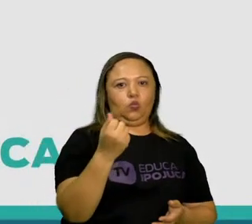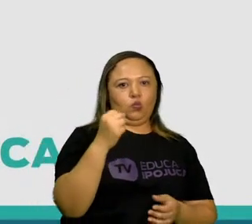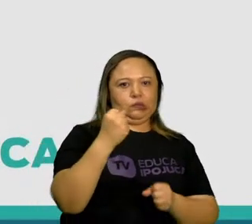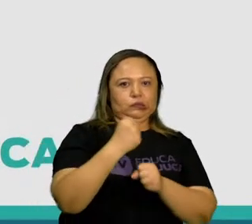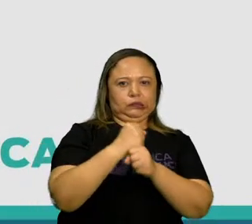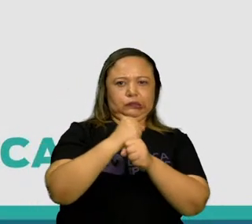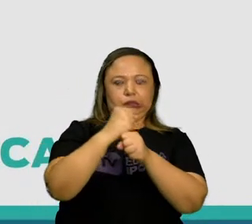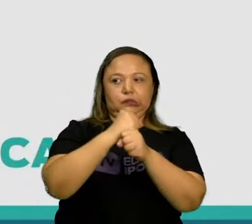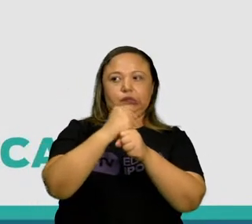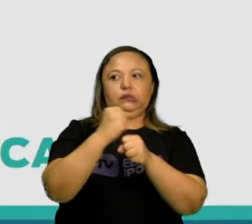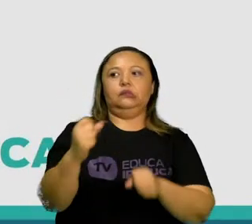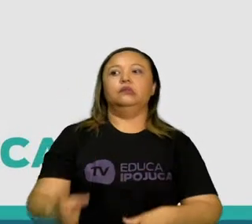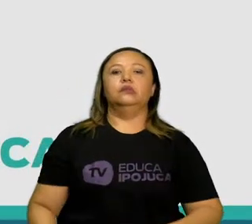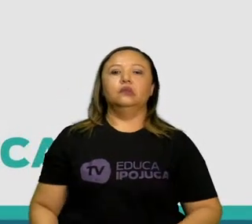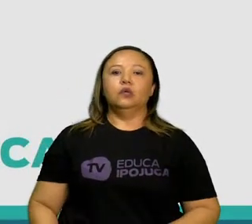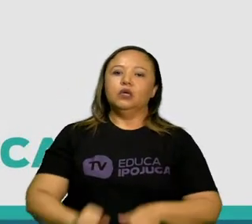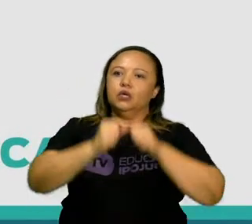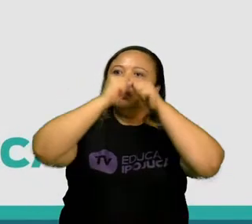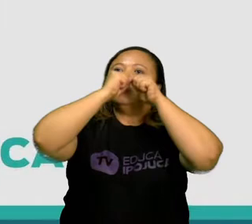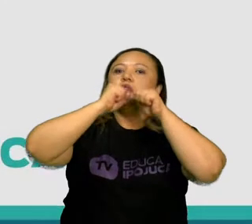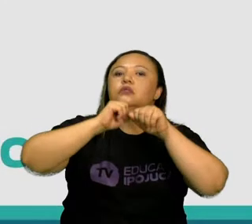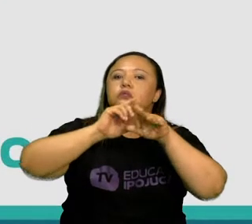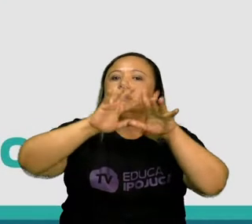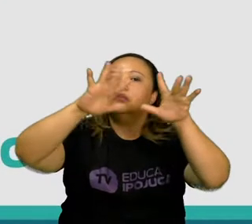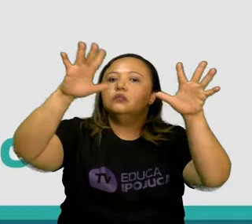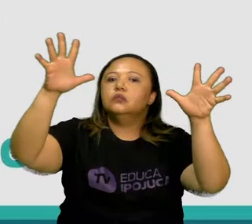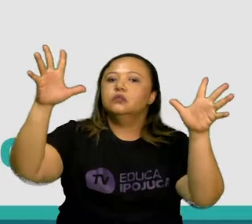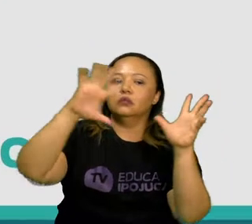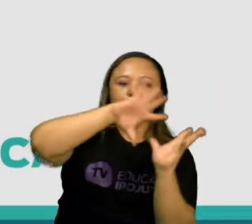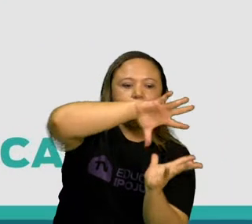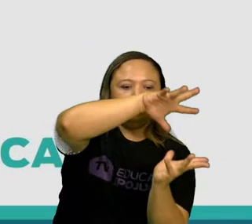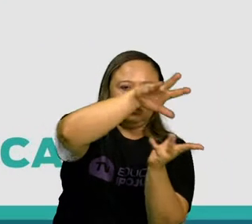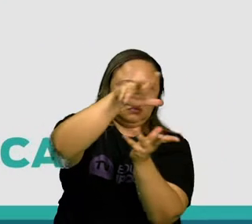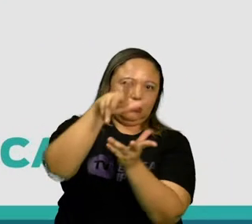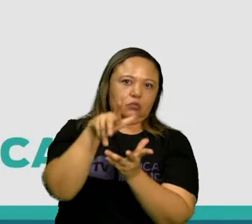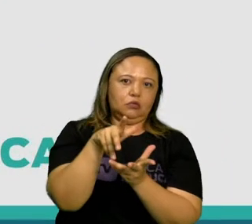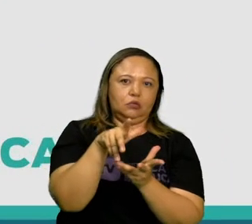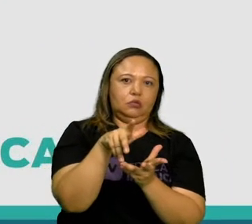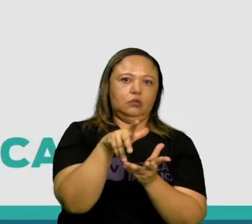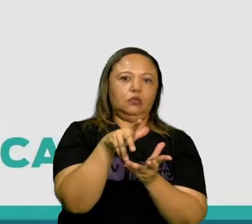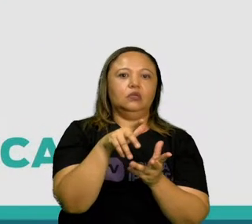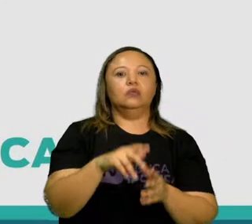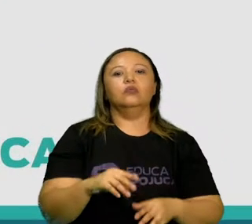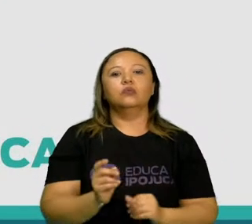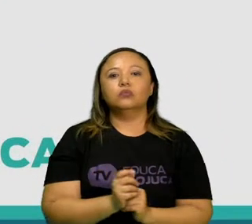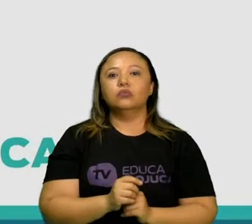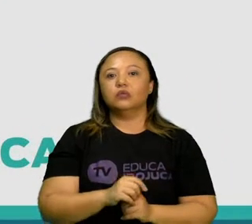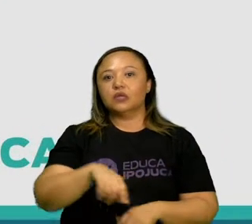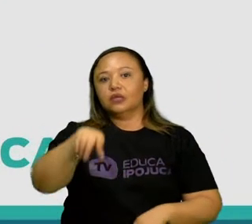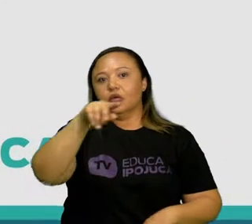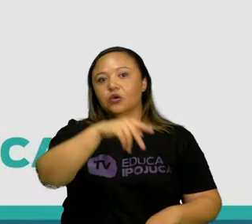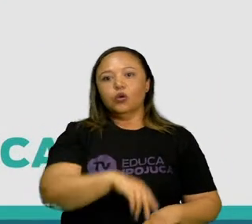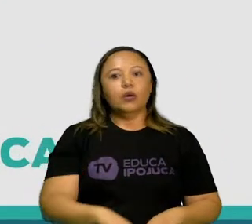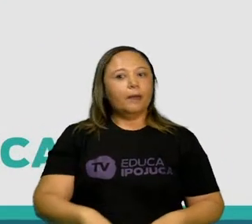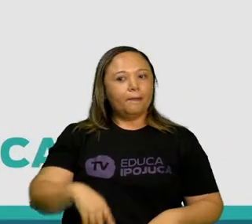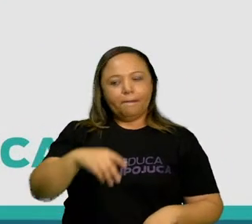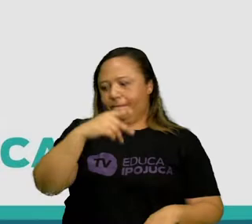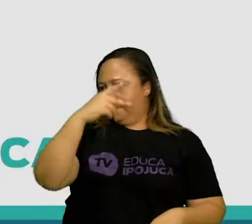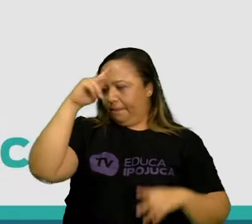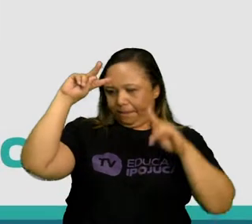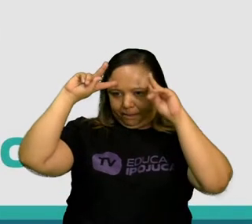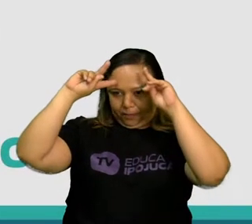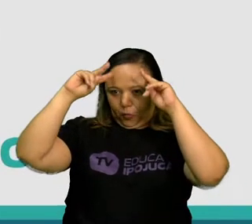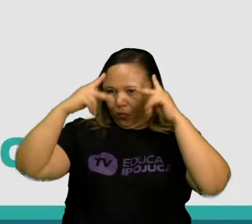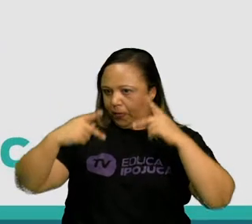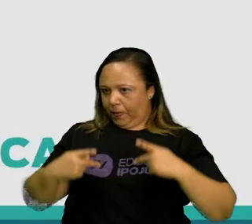africano expandindo-se pelo mundo com a dispersão né das raças humanas